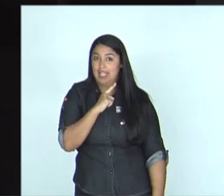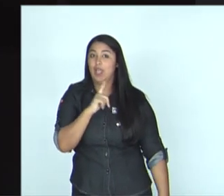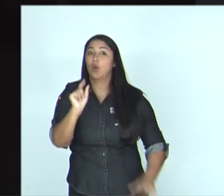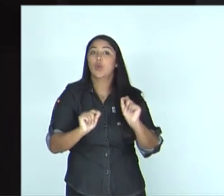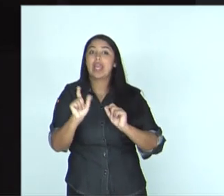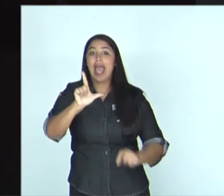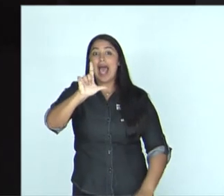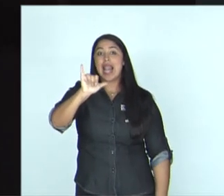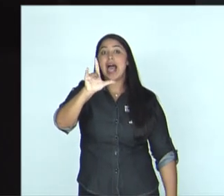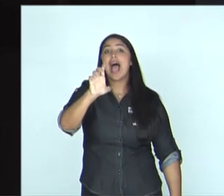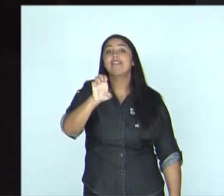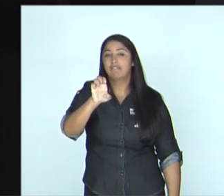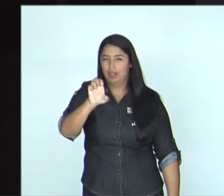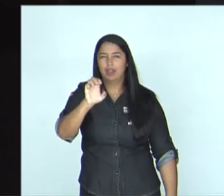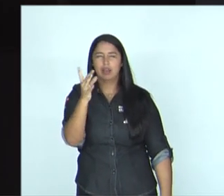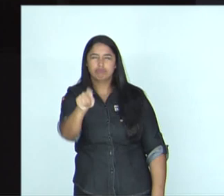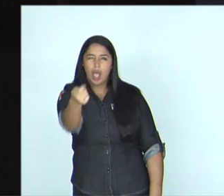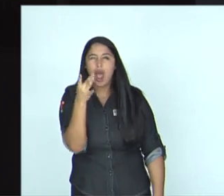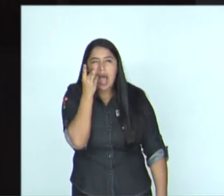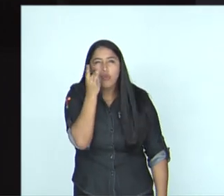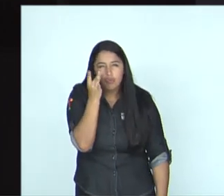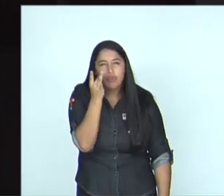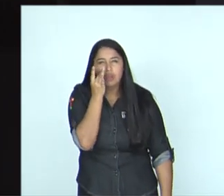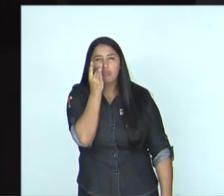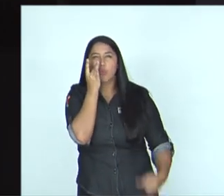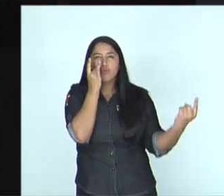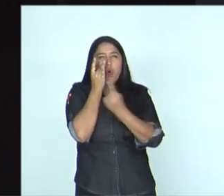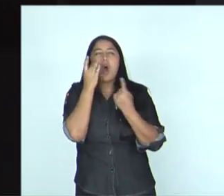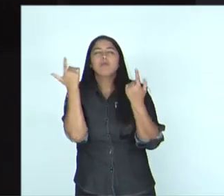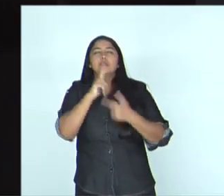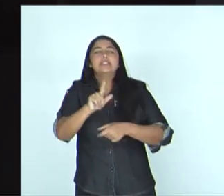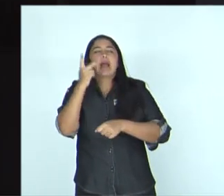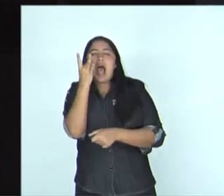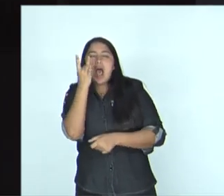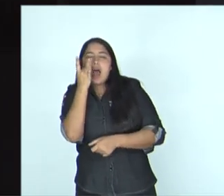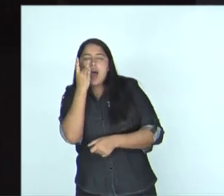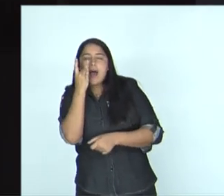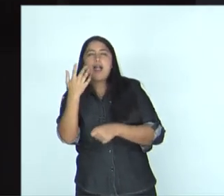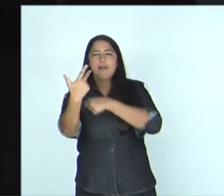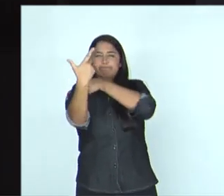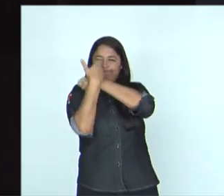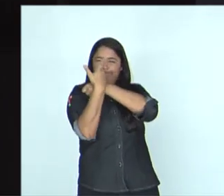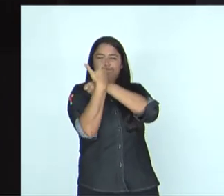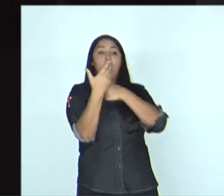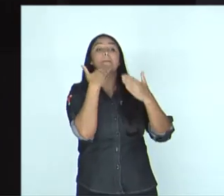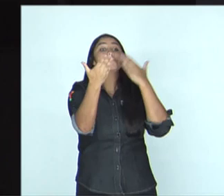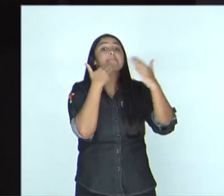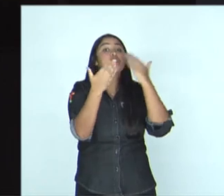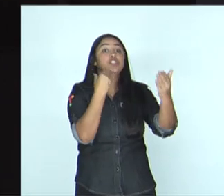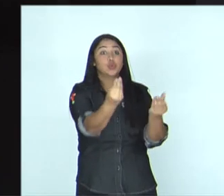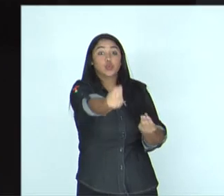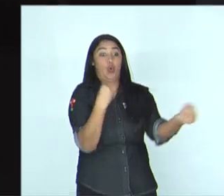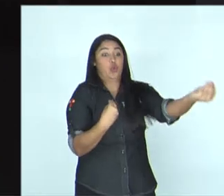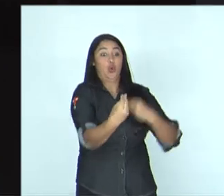Atitude, e nós conseguimos centenas de cestas básicas com essa live solidária. Que